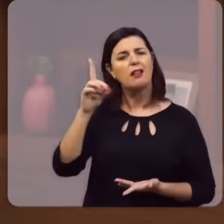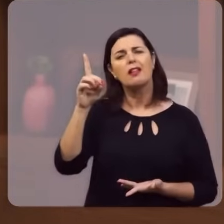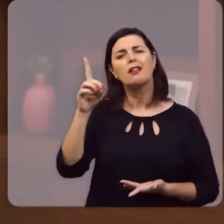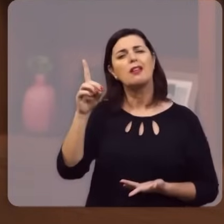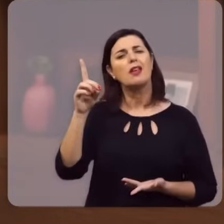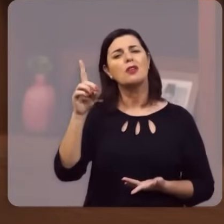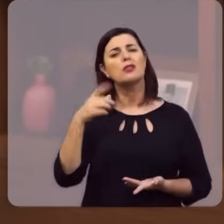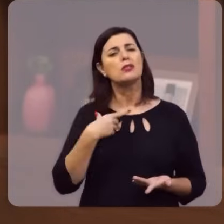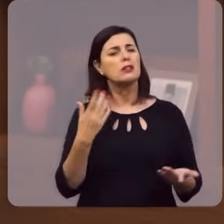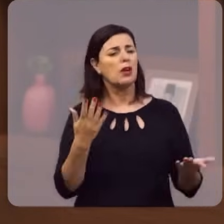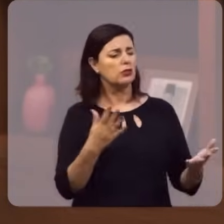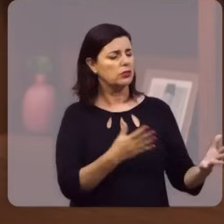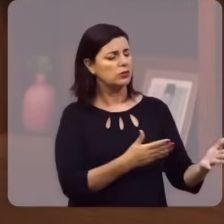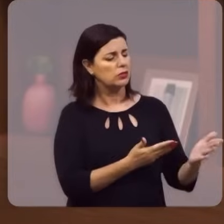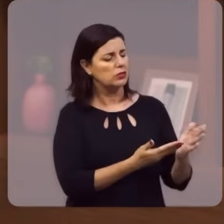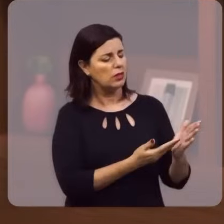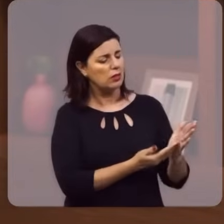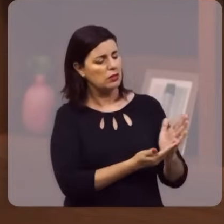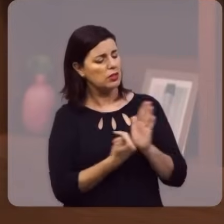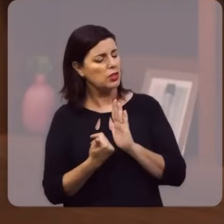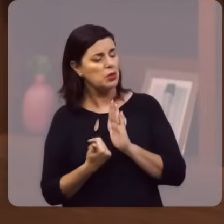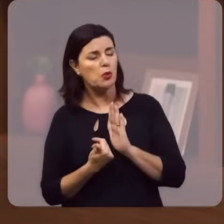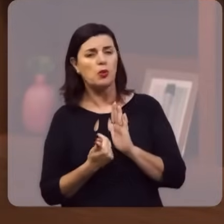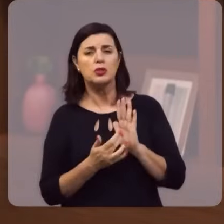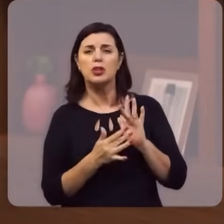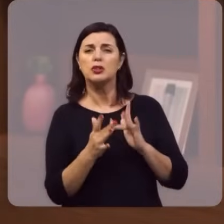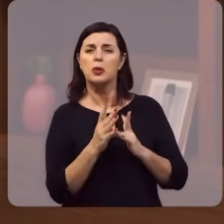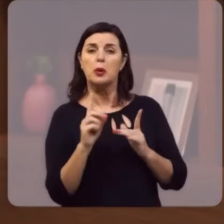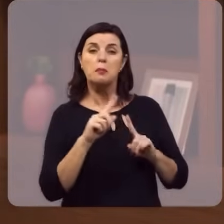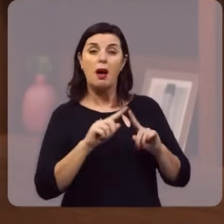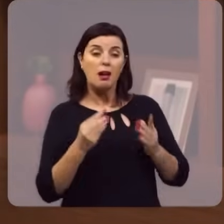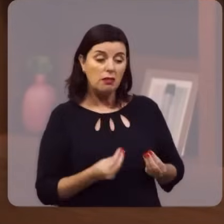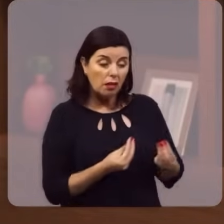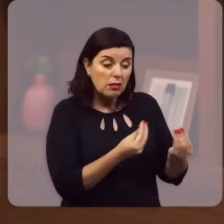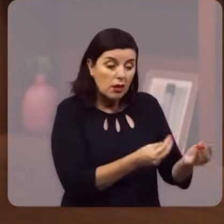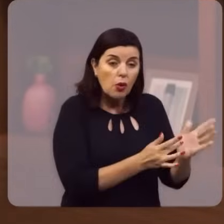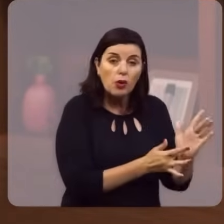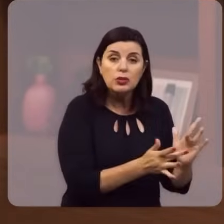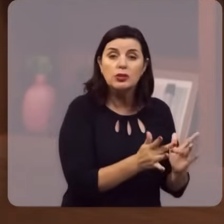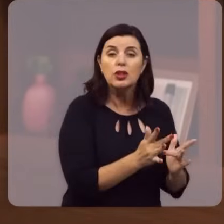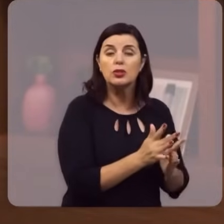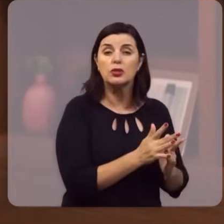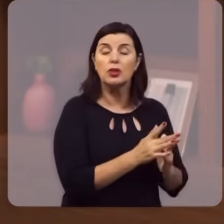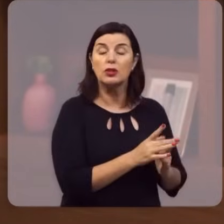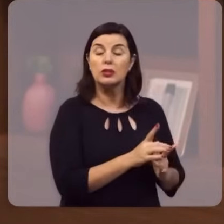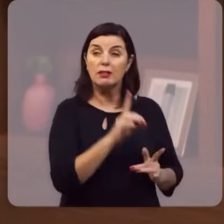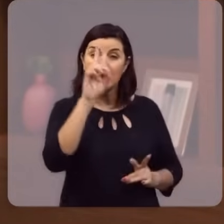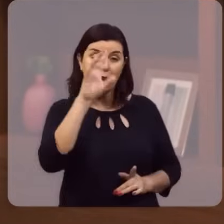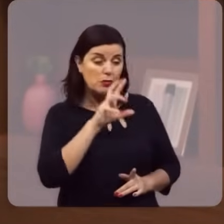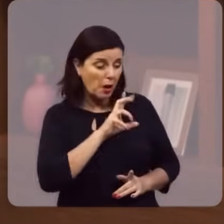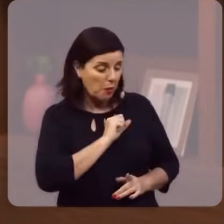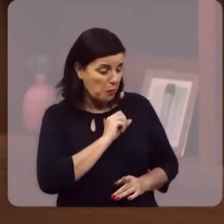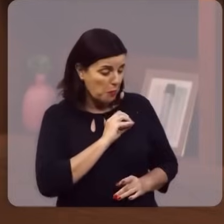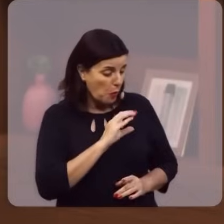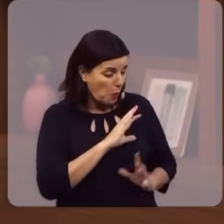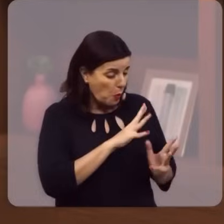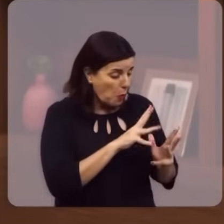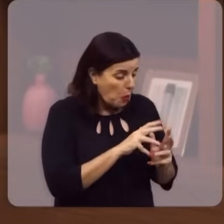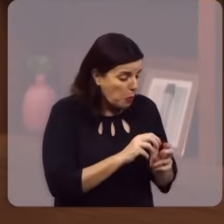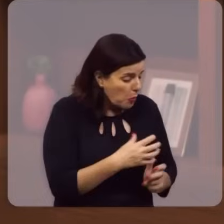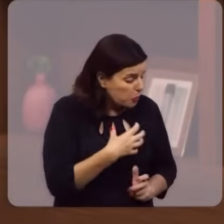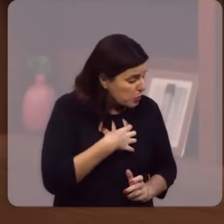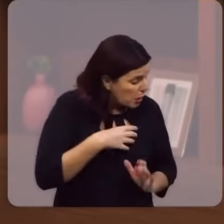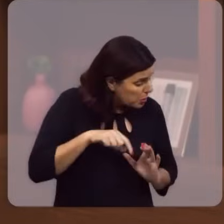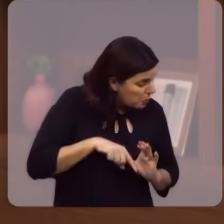o seu próprio filho antes por todos nós o entregou diz a Bíblia que Deus amou o mundo de tal maneira que deu